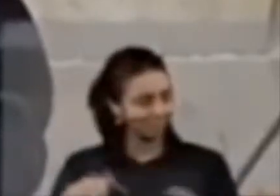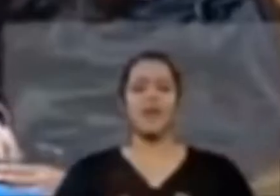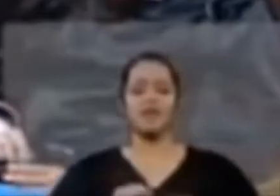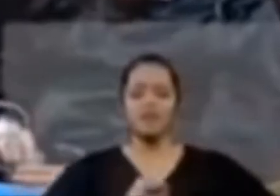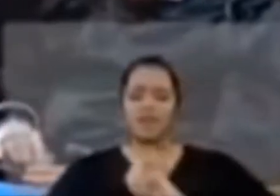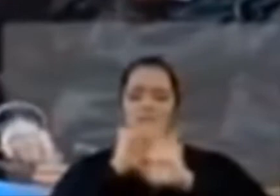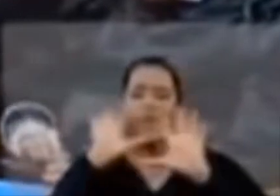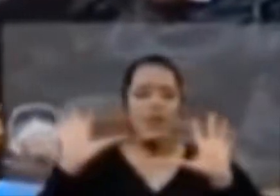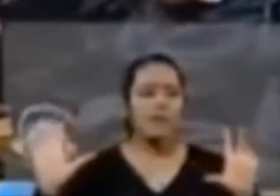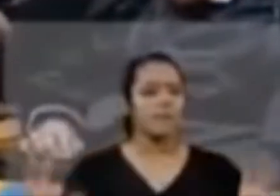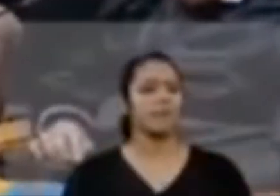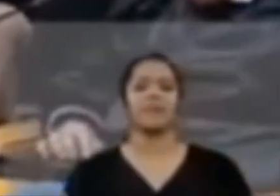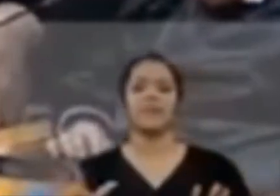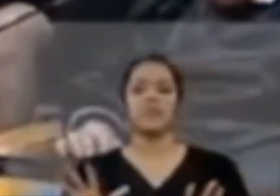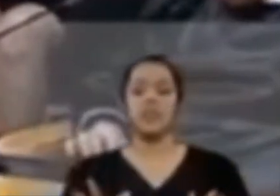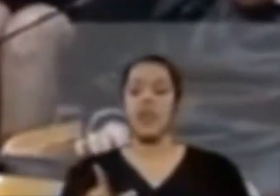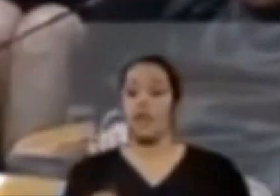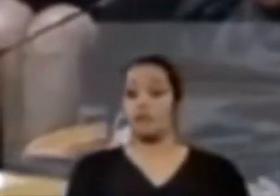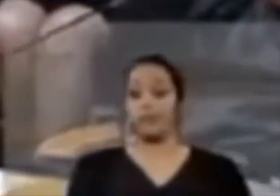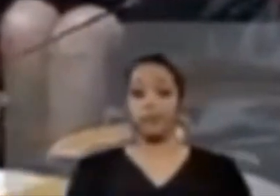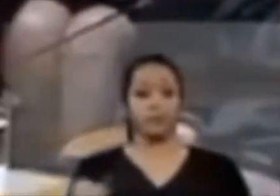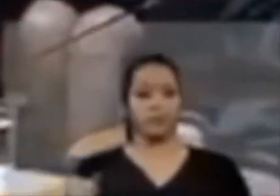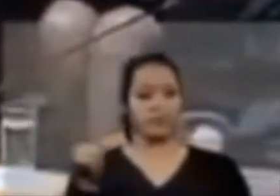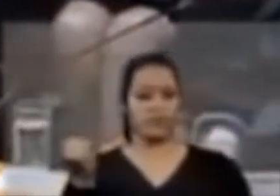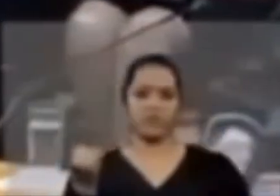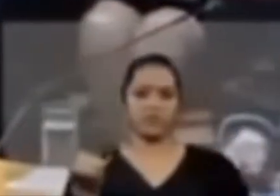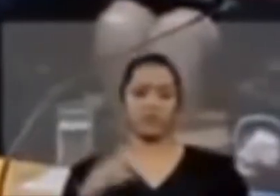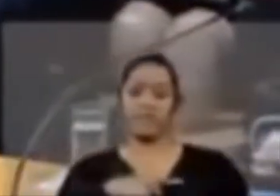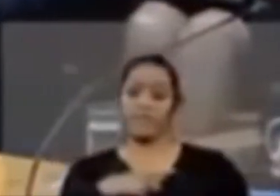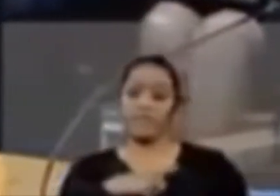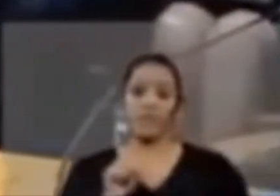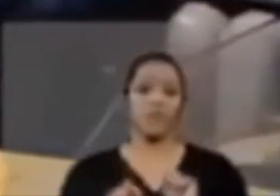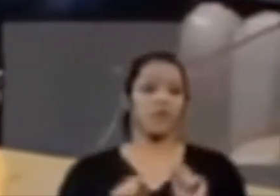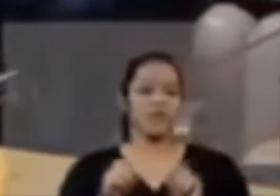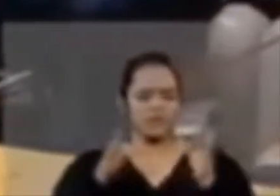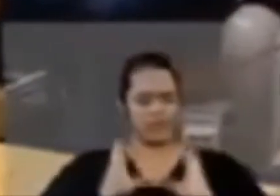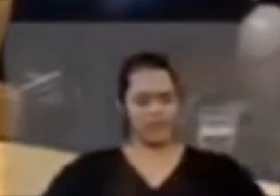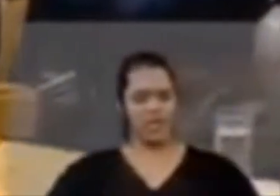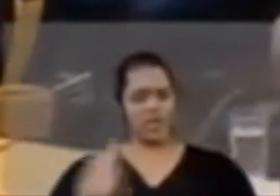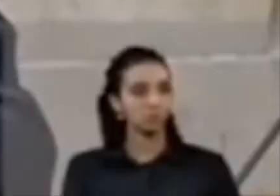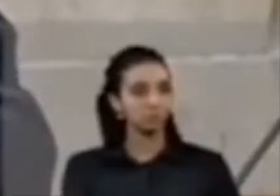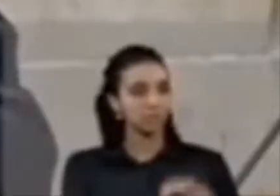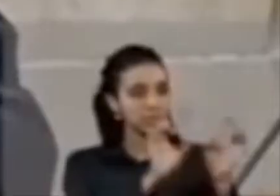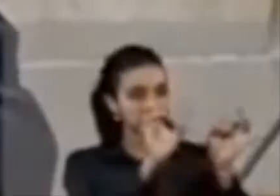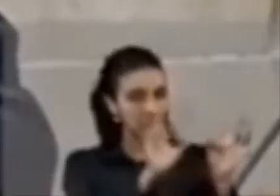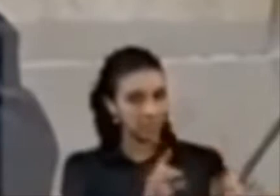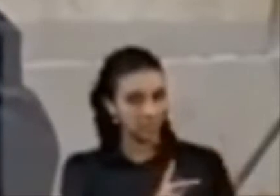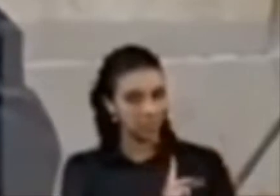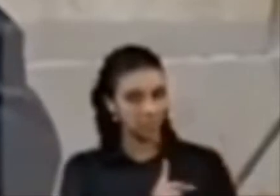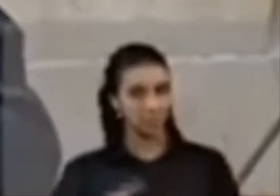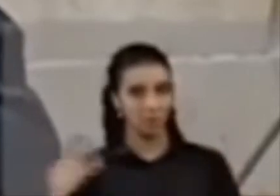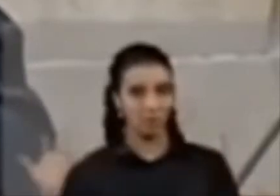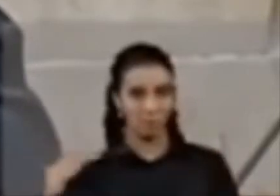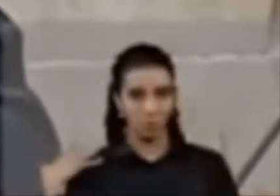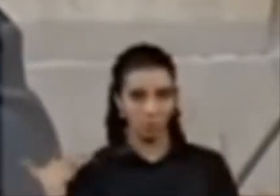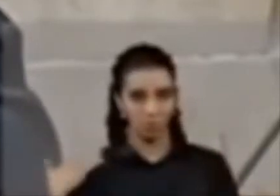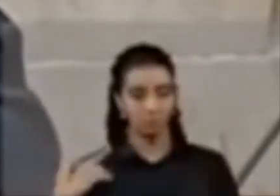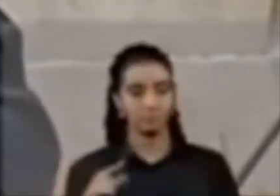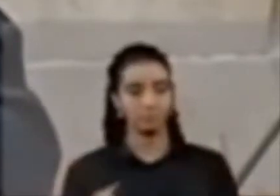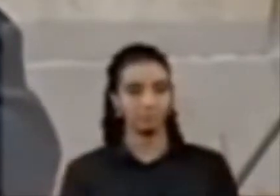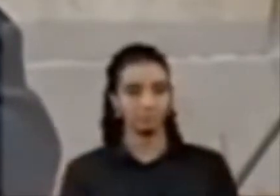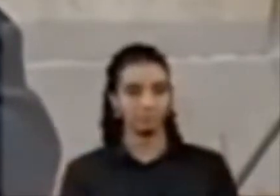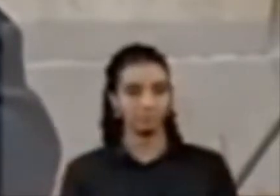rótulos. Destacando a função do STF e também da advocacia de defender a Constituição, o presidente da